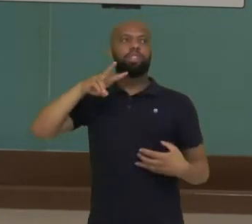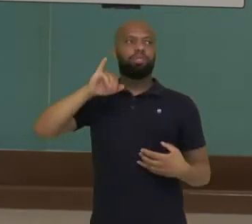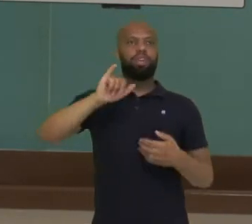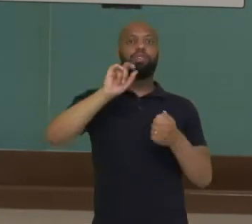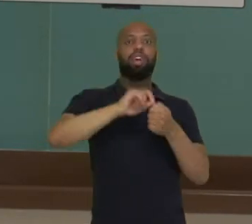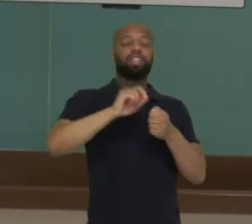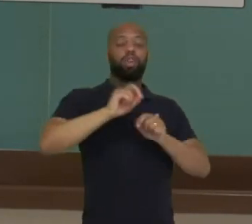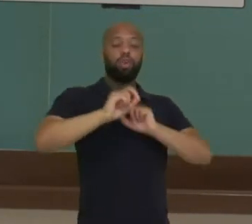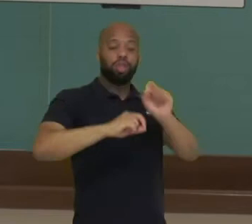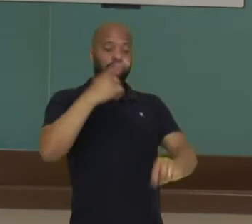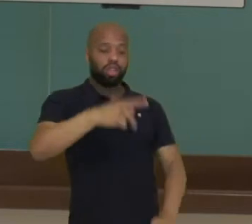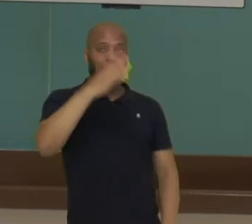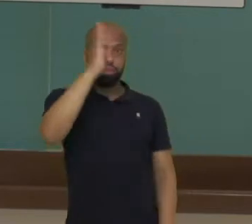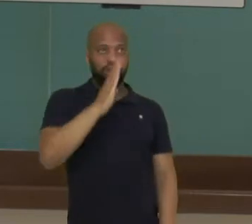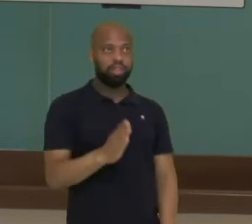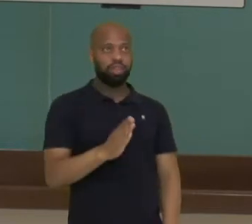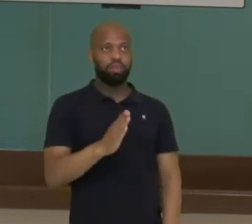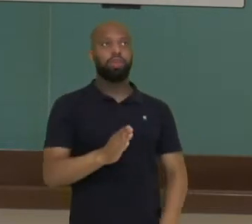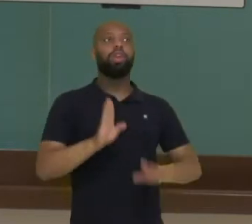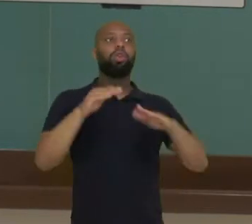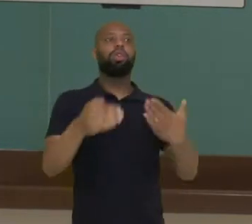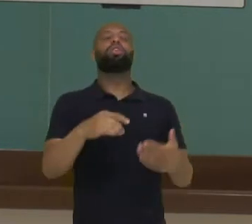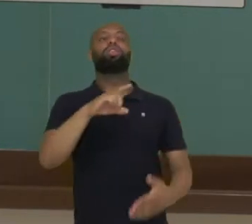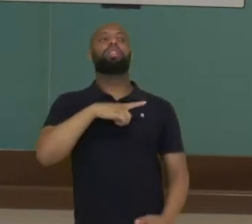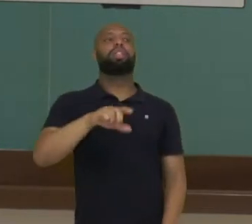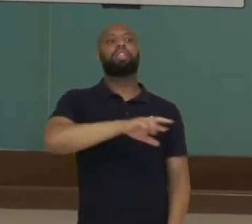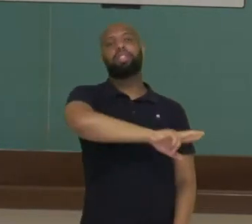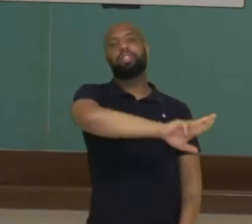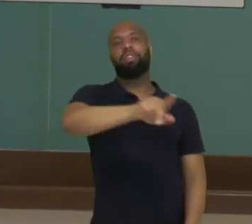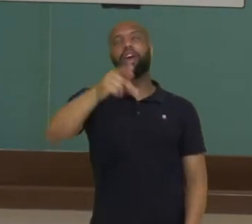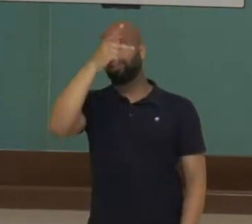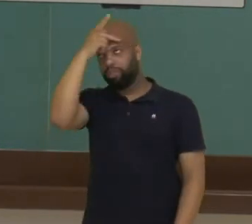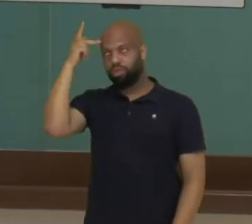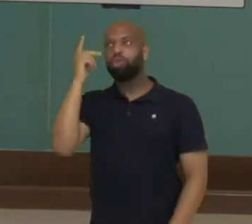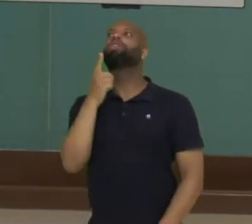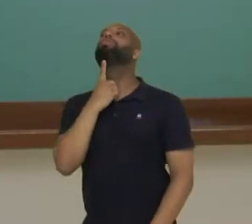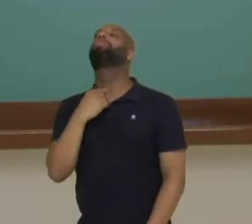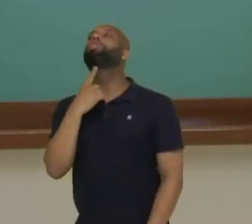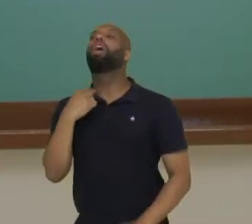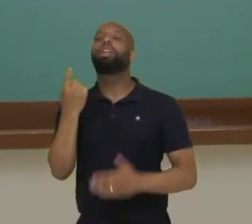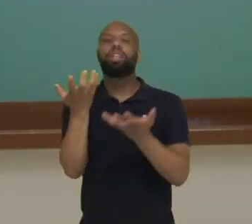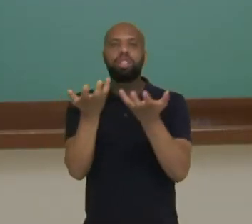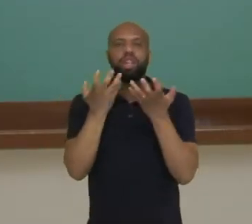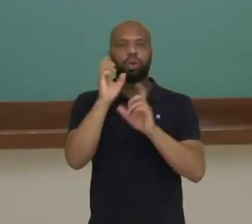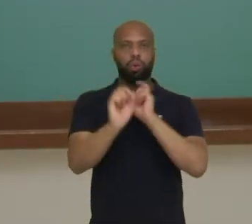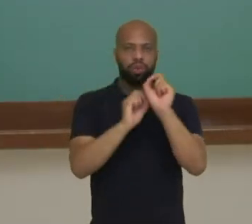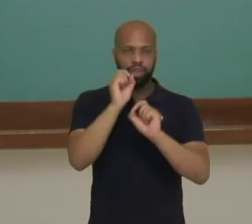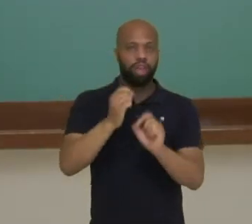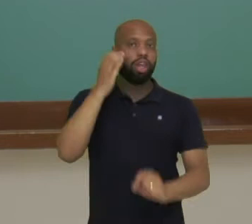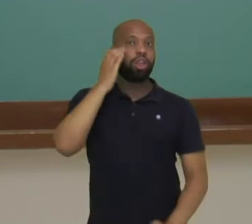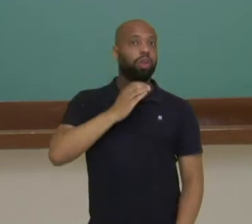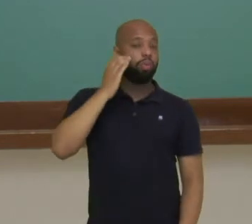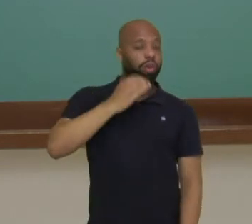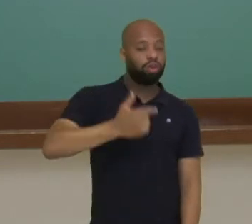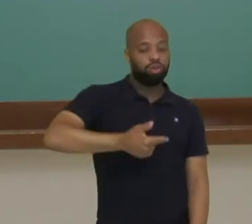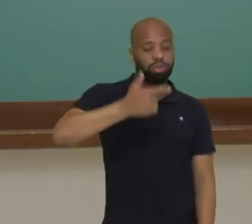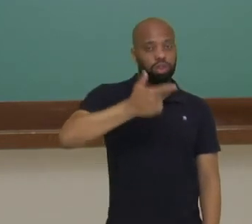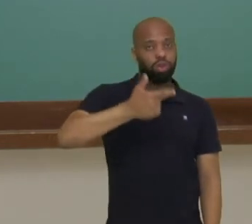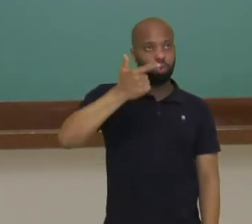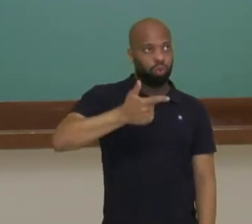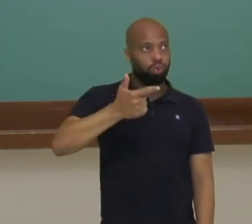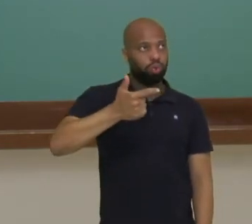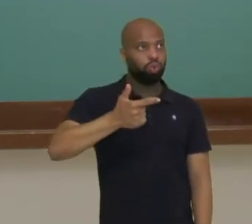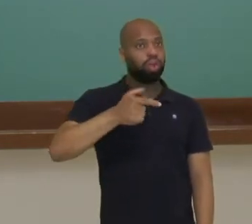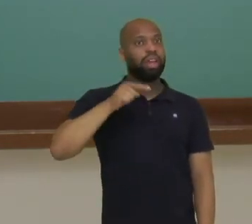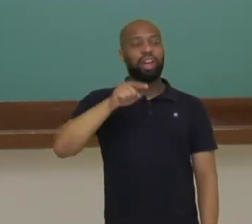instaurar no Brasil o desejo de várias pessoas de que o Dom Pedro II, o